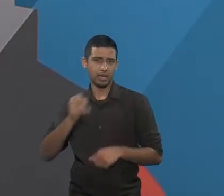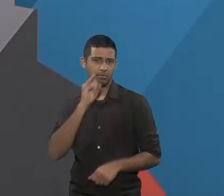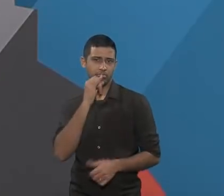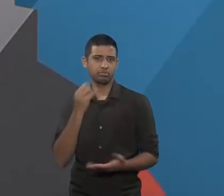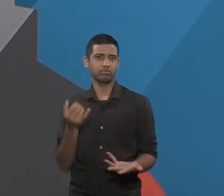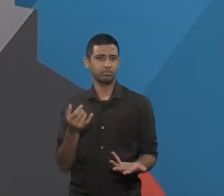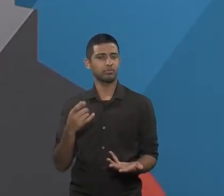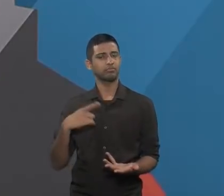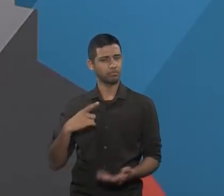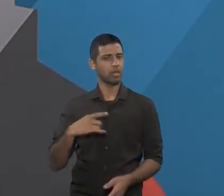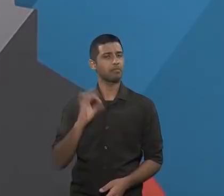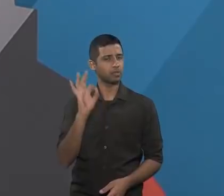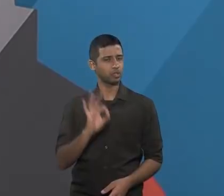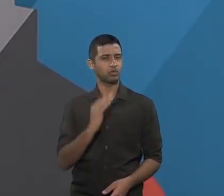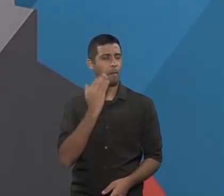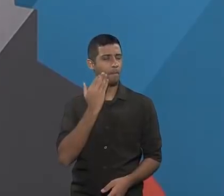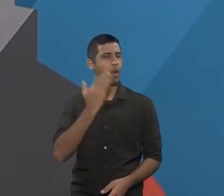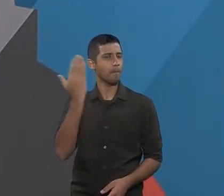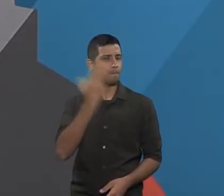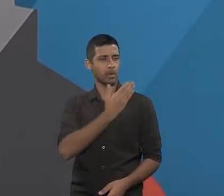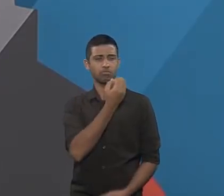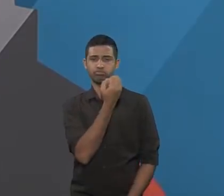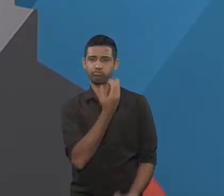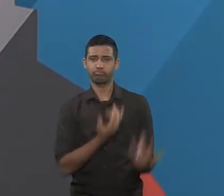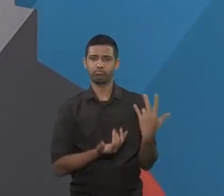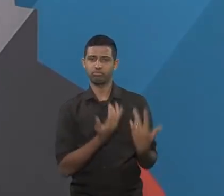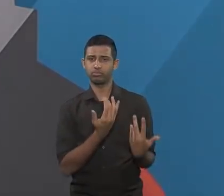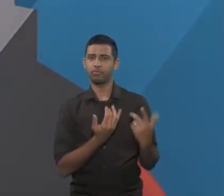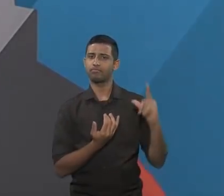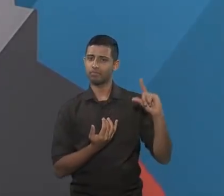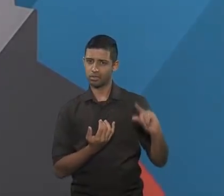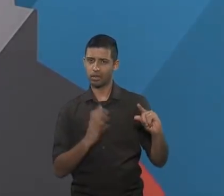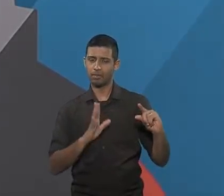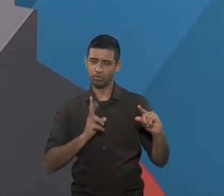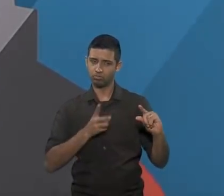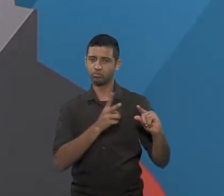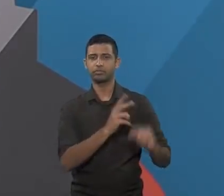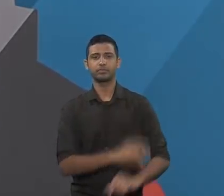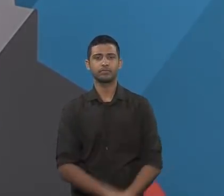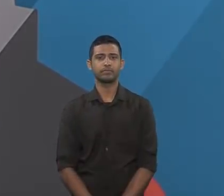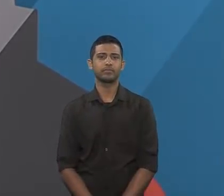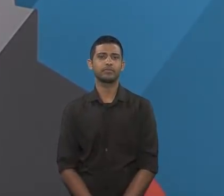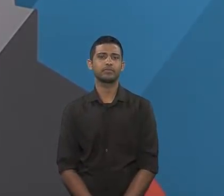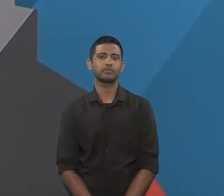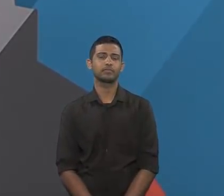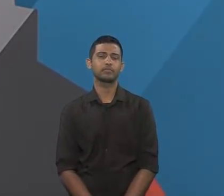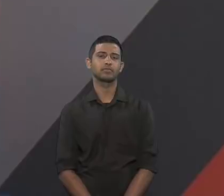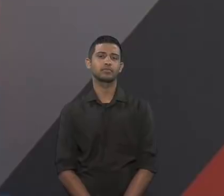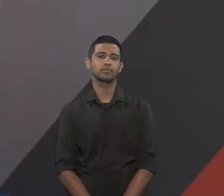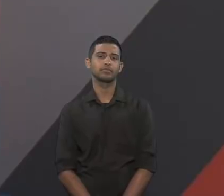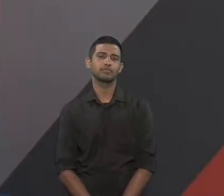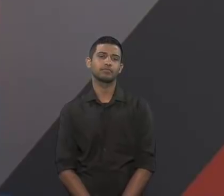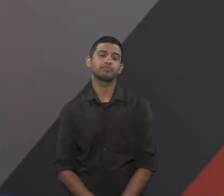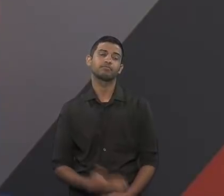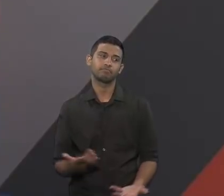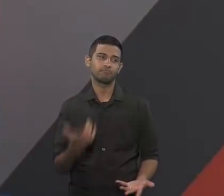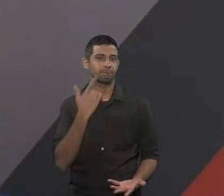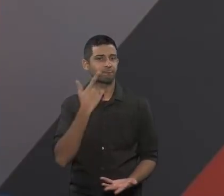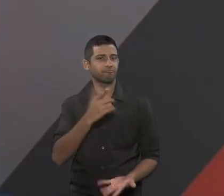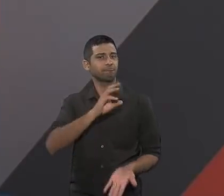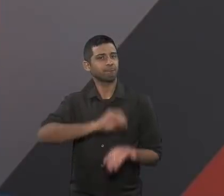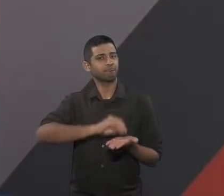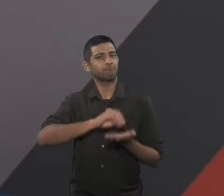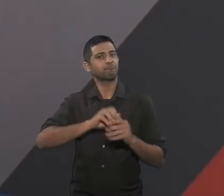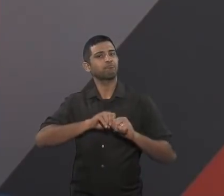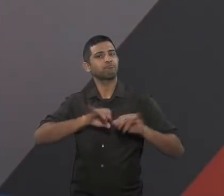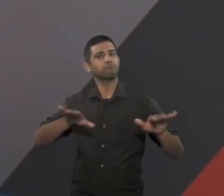um percentual de queima e de reinjeção. É menor, mas ainda tem. E com isso deixa também de